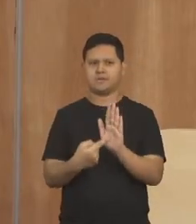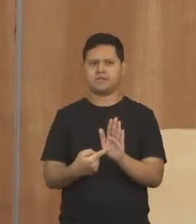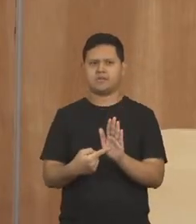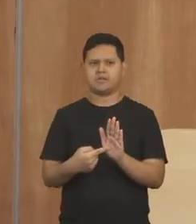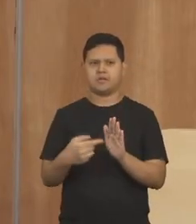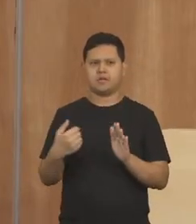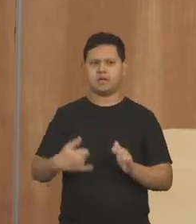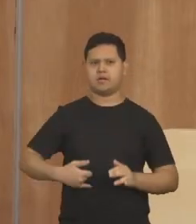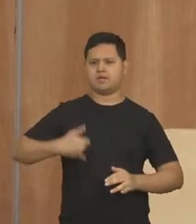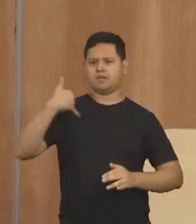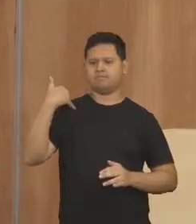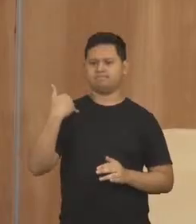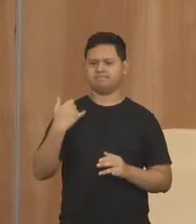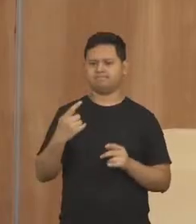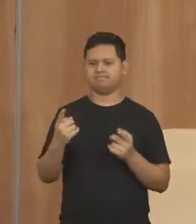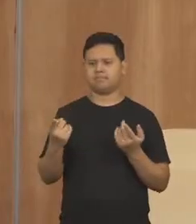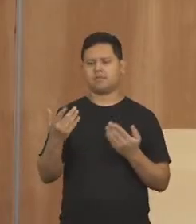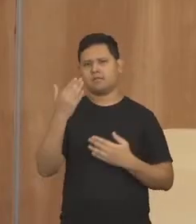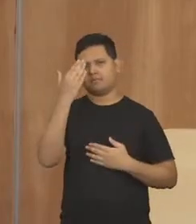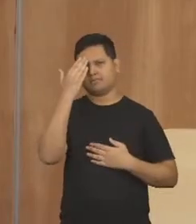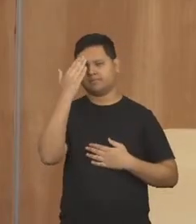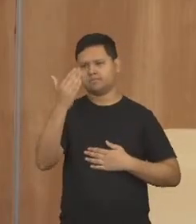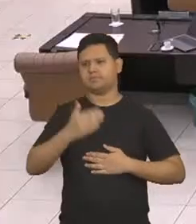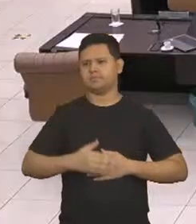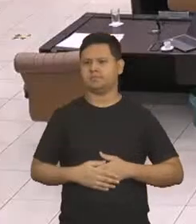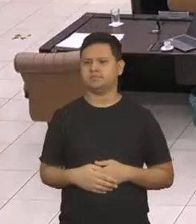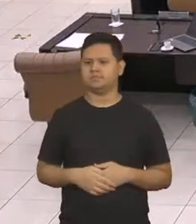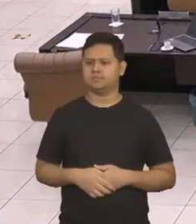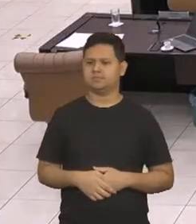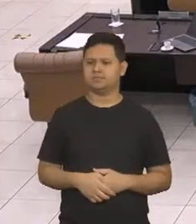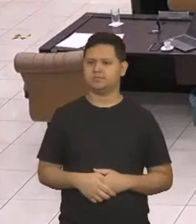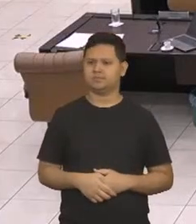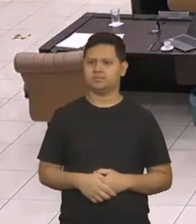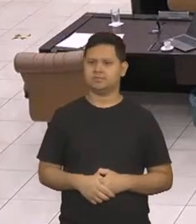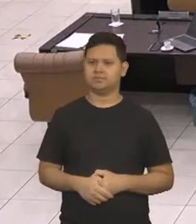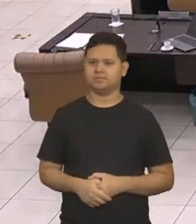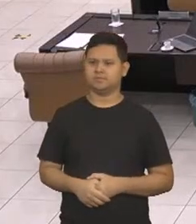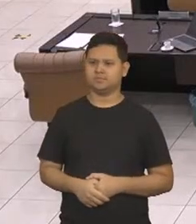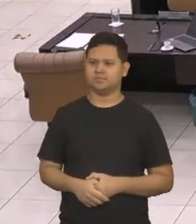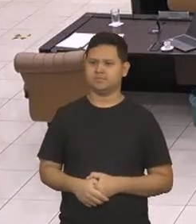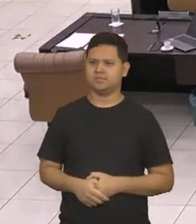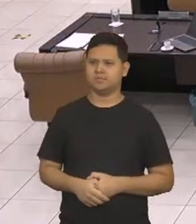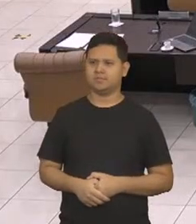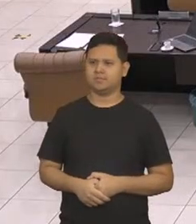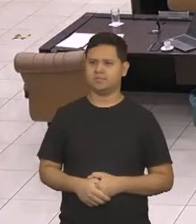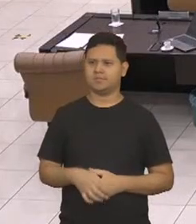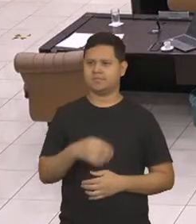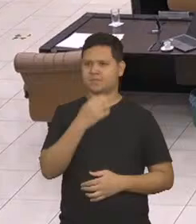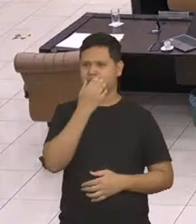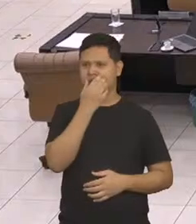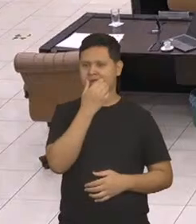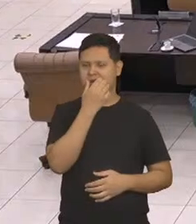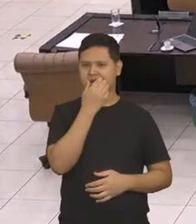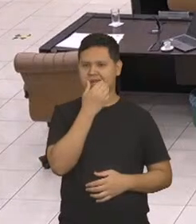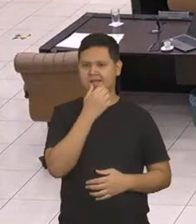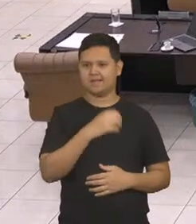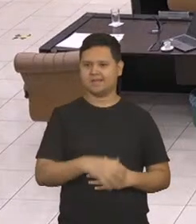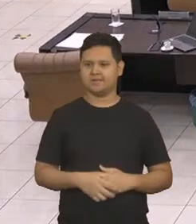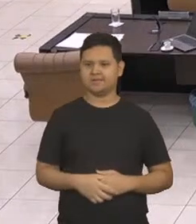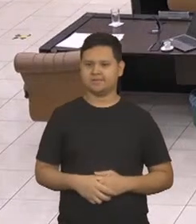perder. Tá bom? Obrigado.